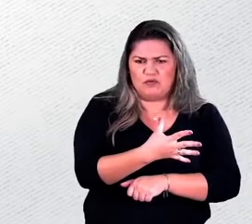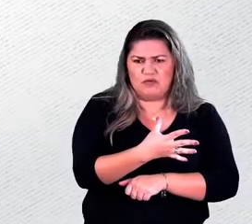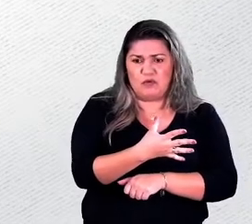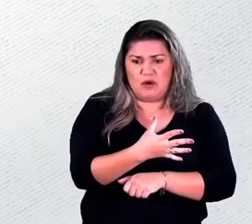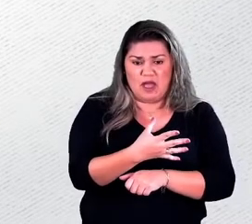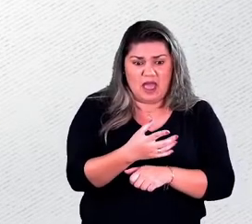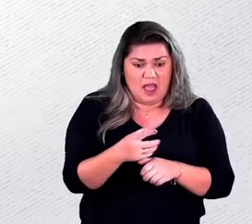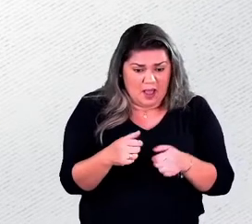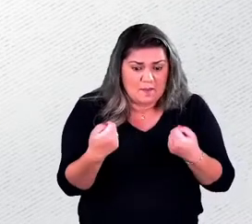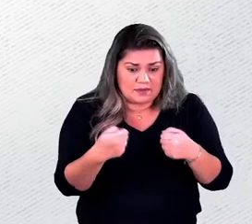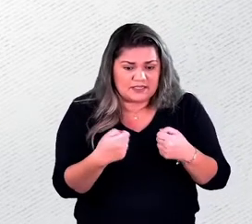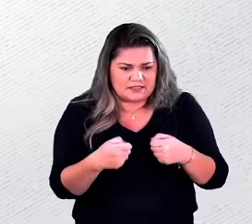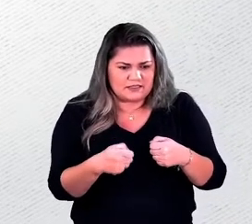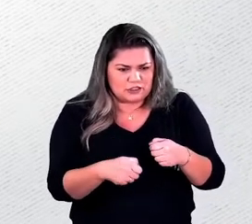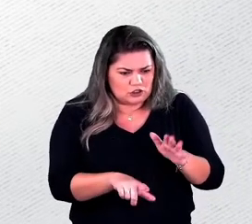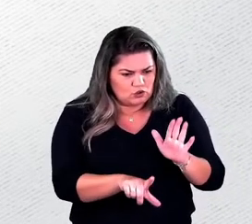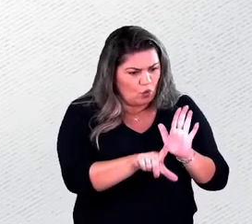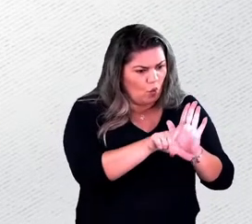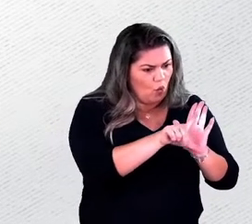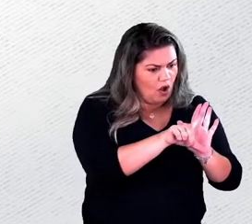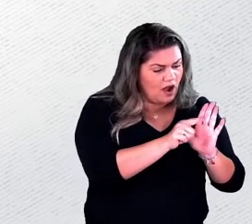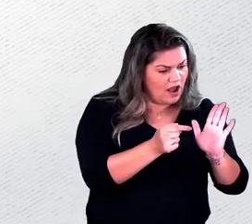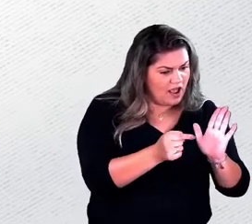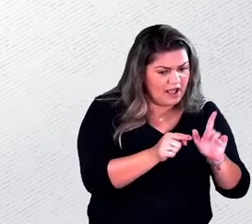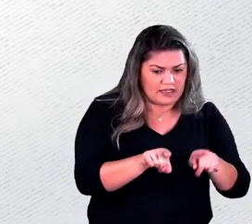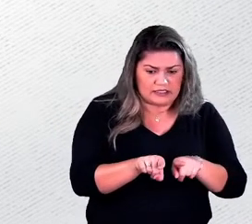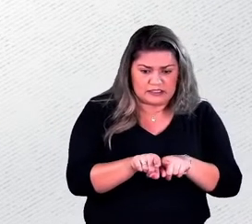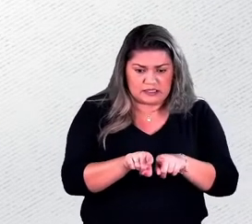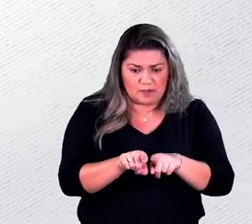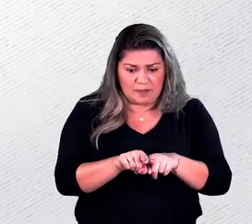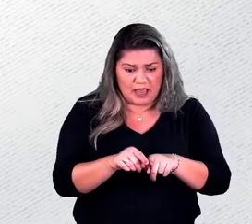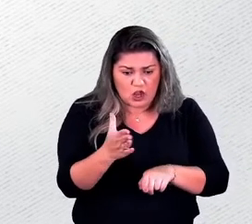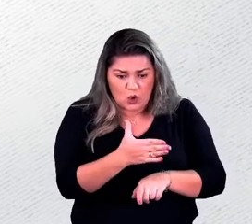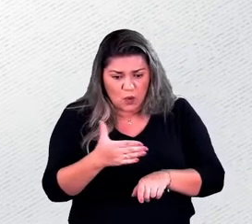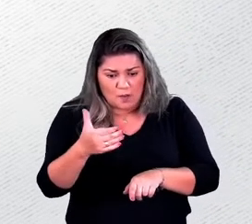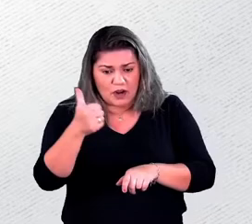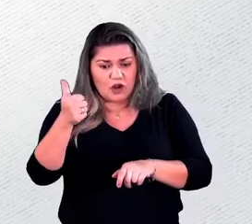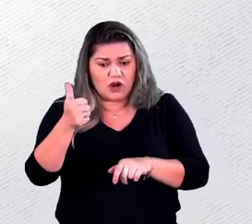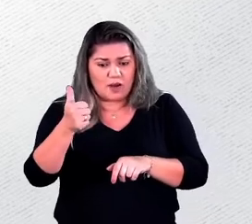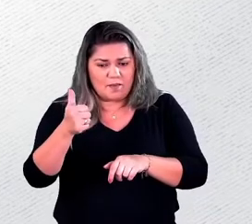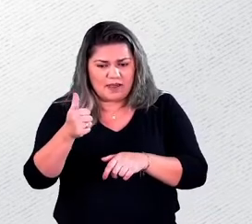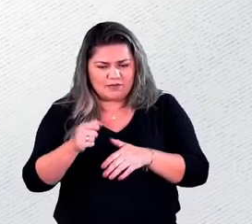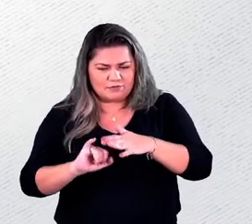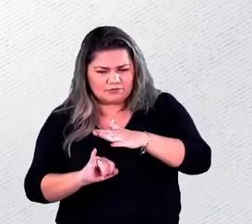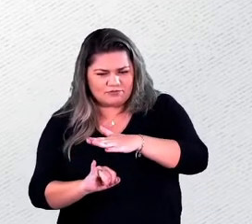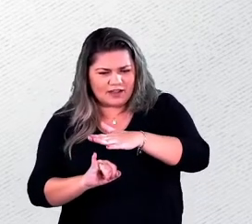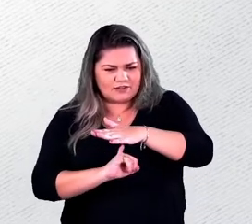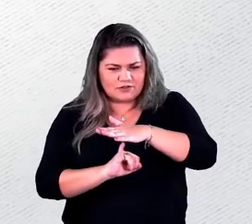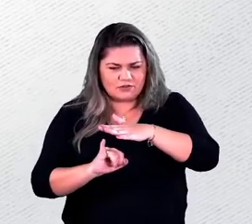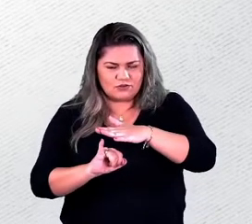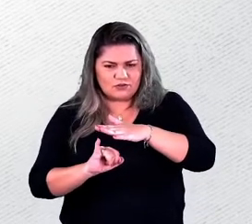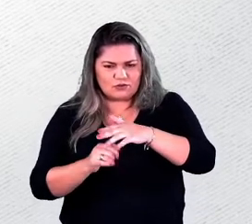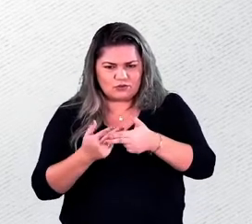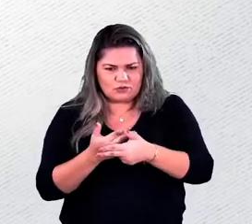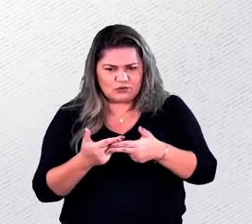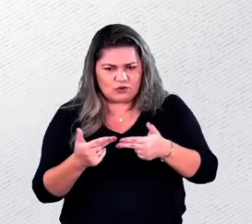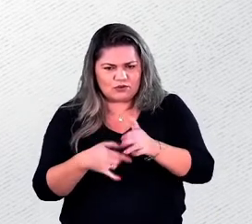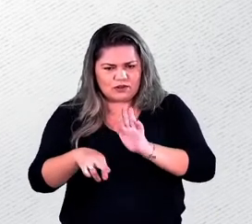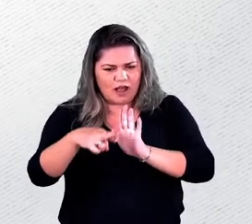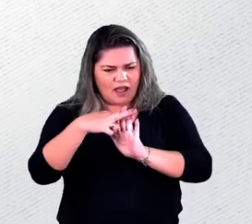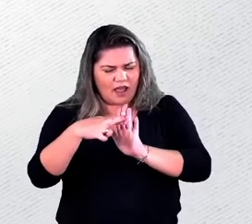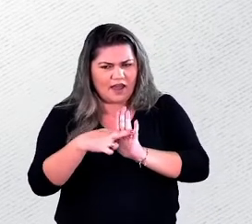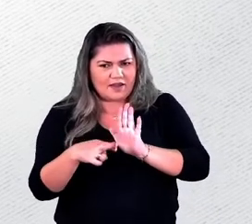nós tenhamos também um aprimoramento institucional e esse aprimoramento institucional ele